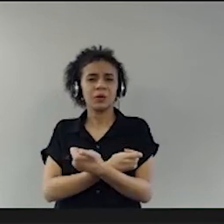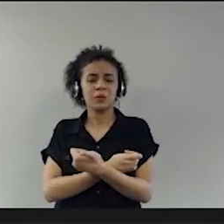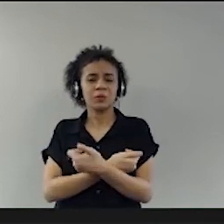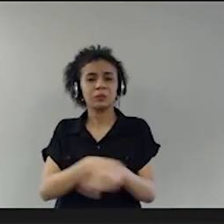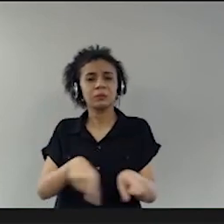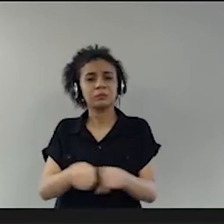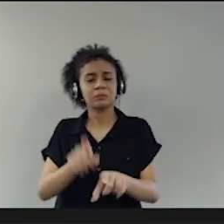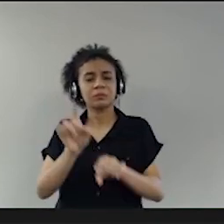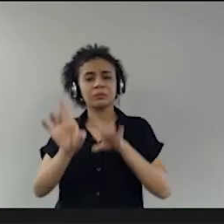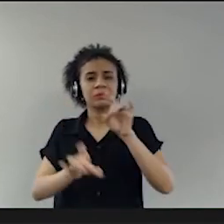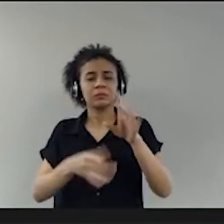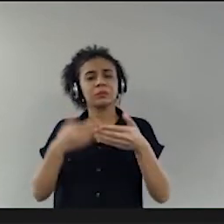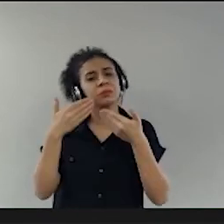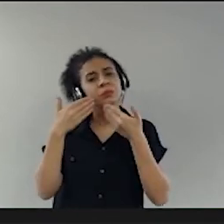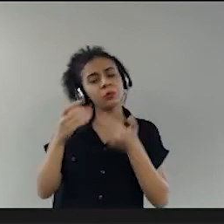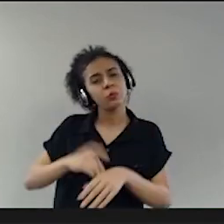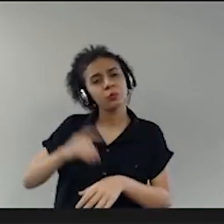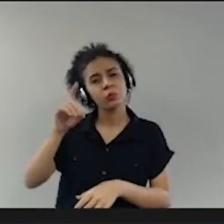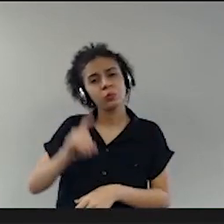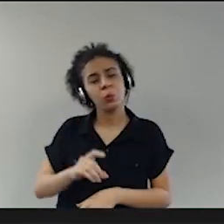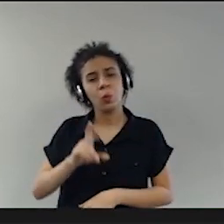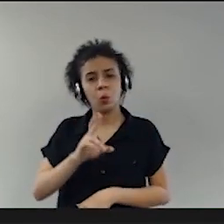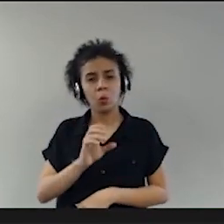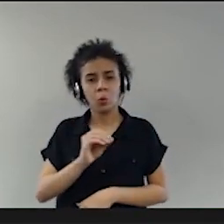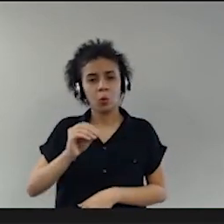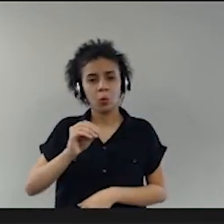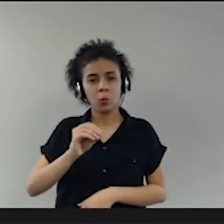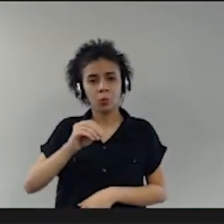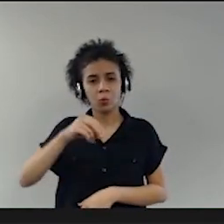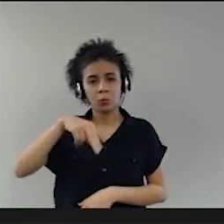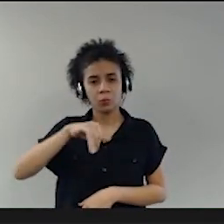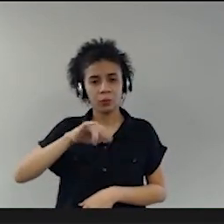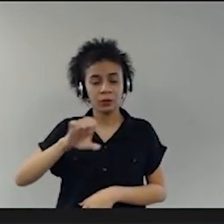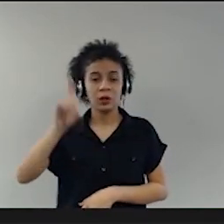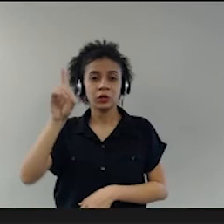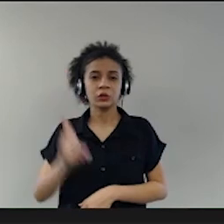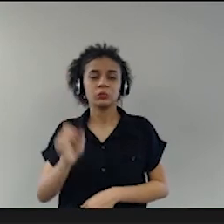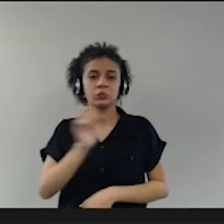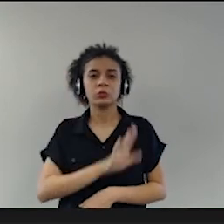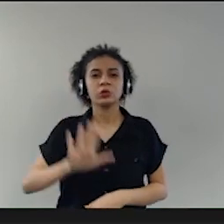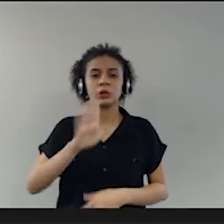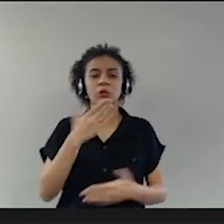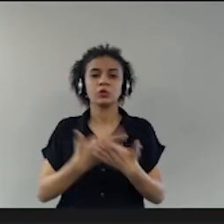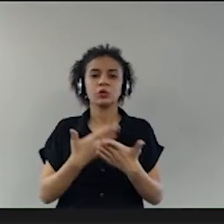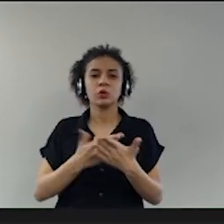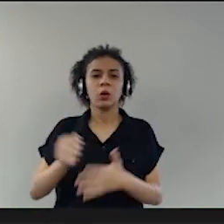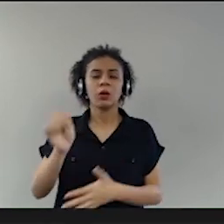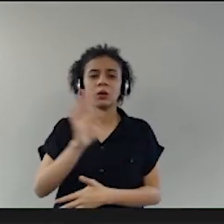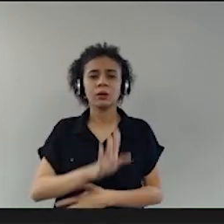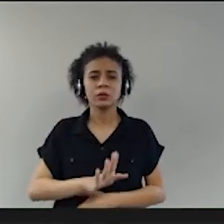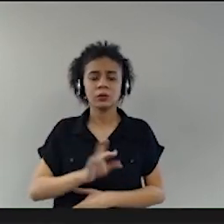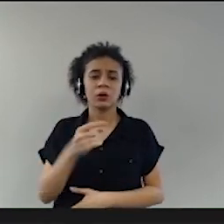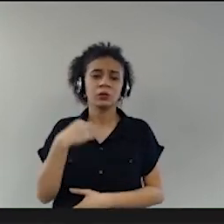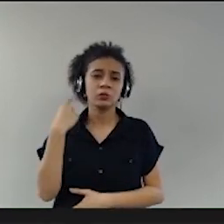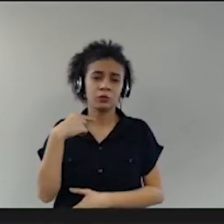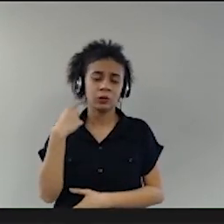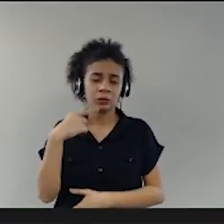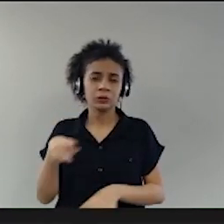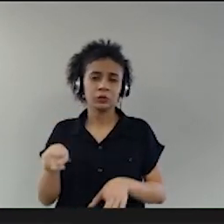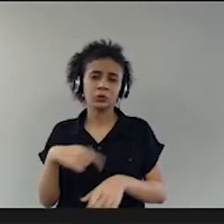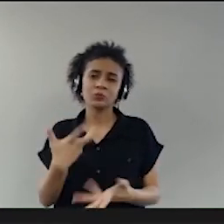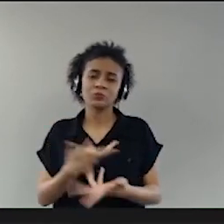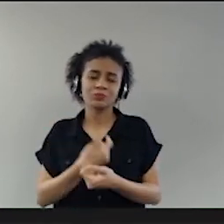e em especial ao doutor Rony, diretor-geral da Escola Nacional da Advocacia,